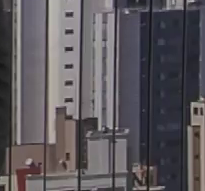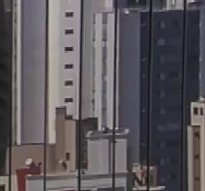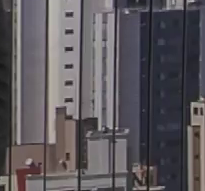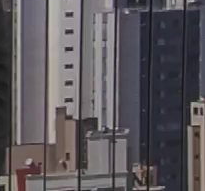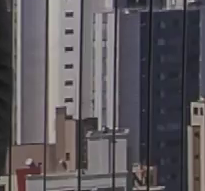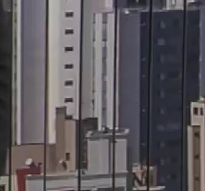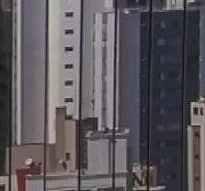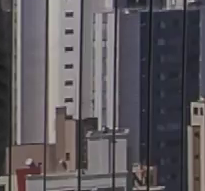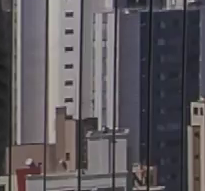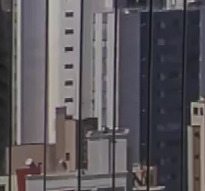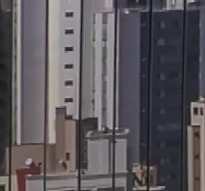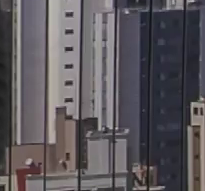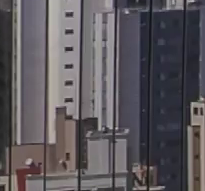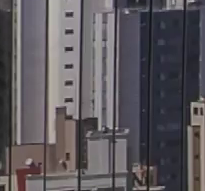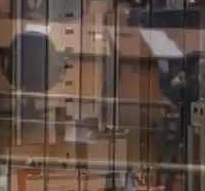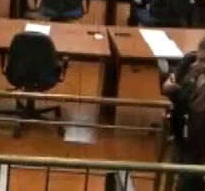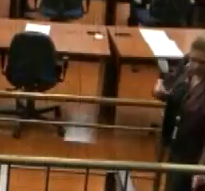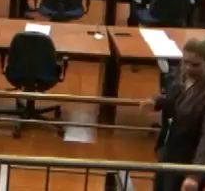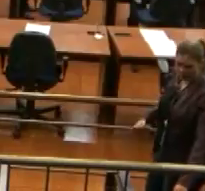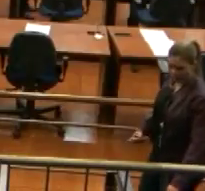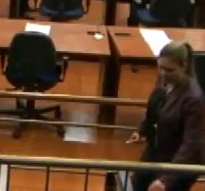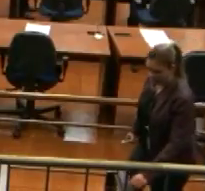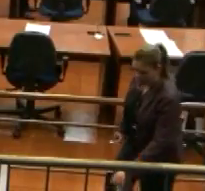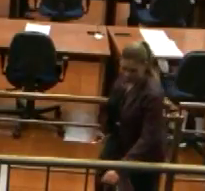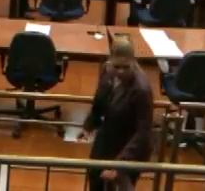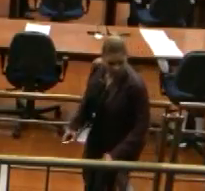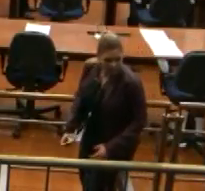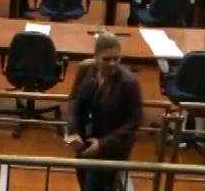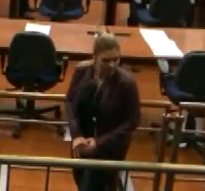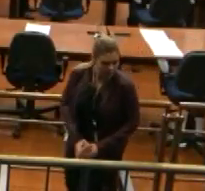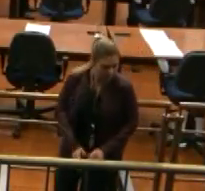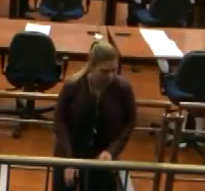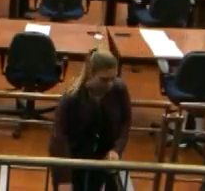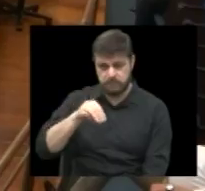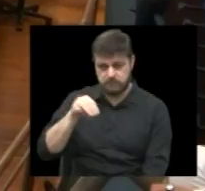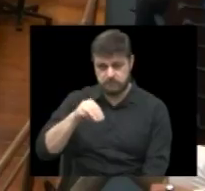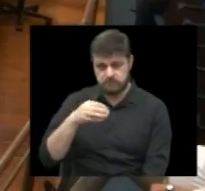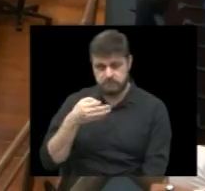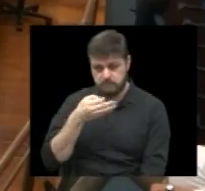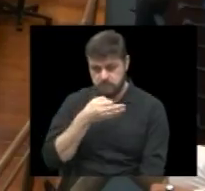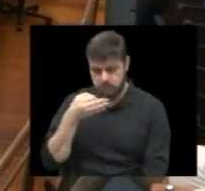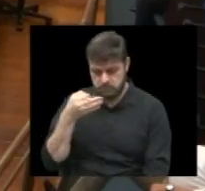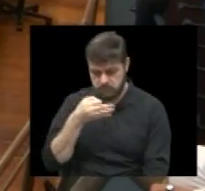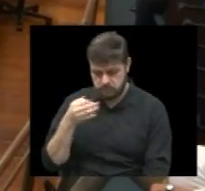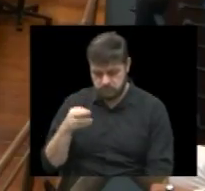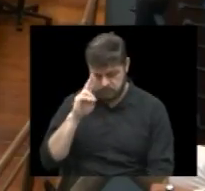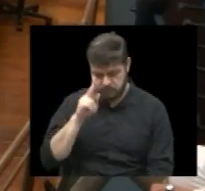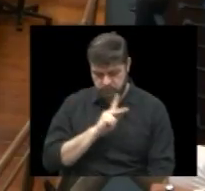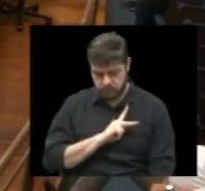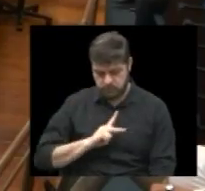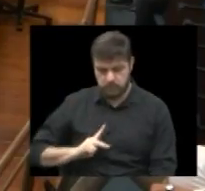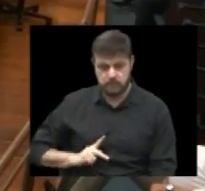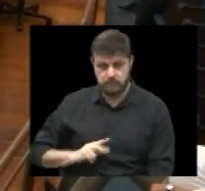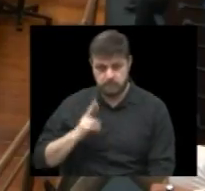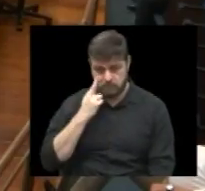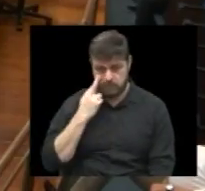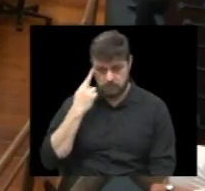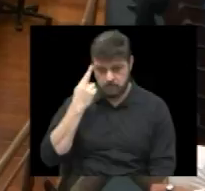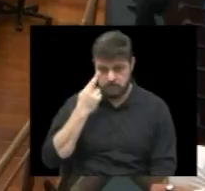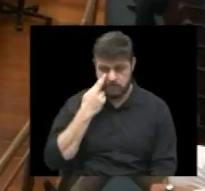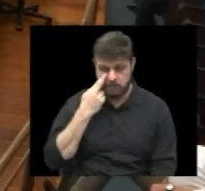6 primeiros meses deste ano. Balanço divulgado pela presidência aponta um aumento no número de lei